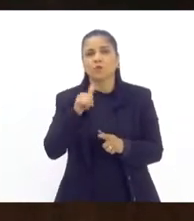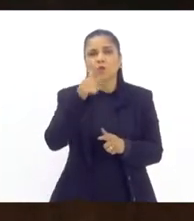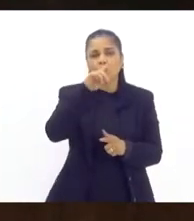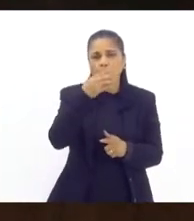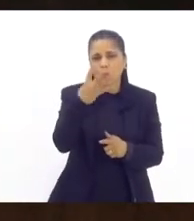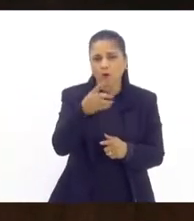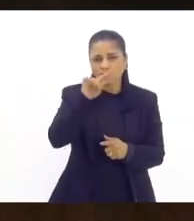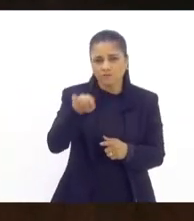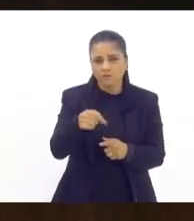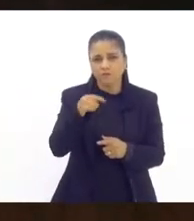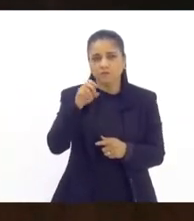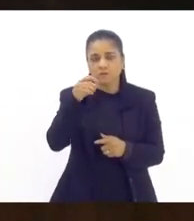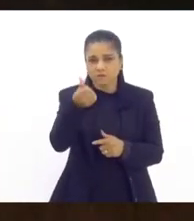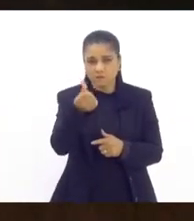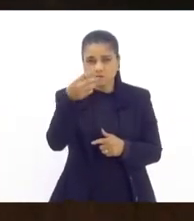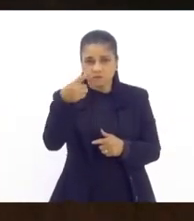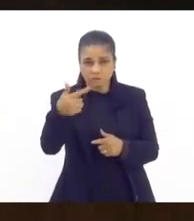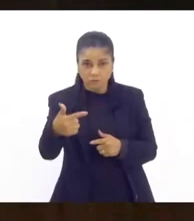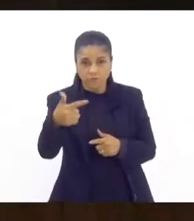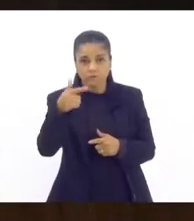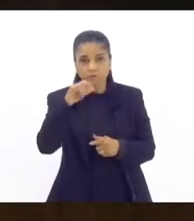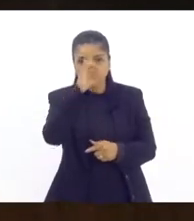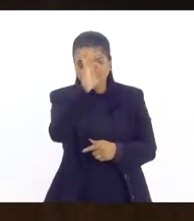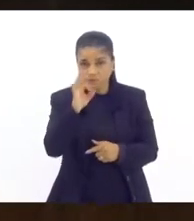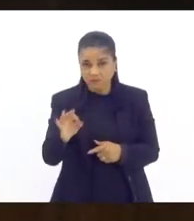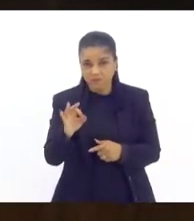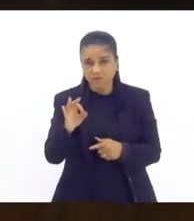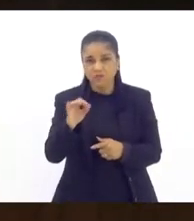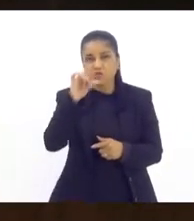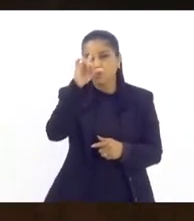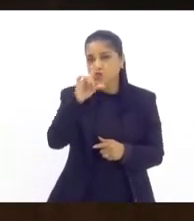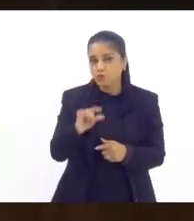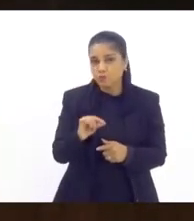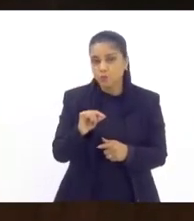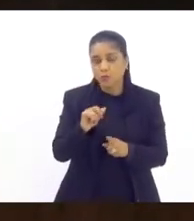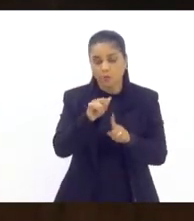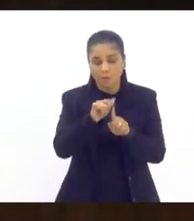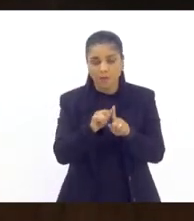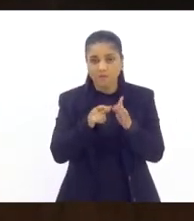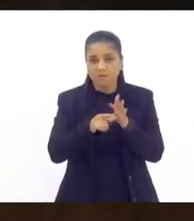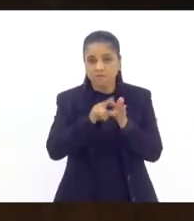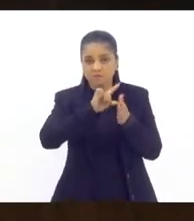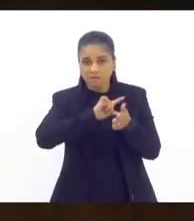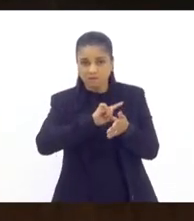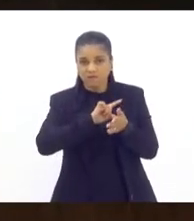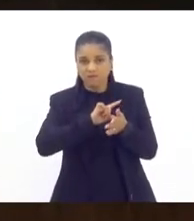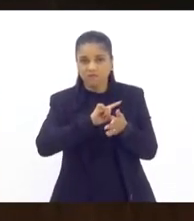em relação ao resultado registrado no mês anterior, quando o índice havia atingido